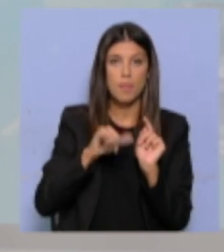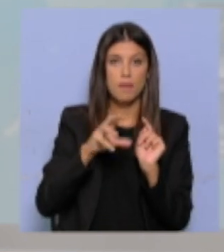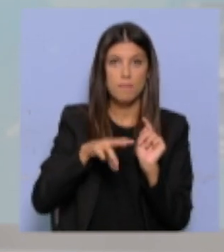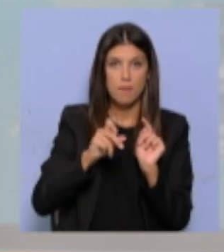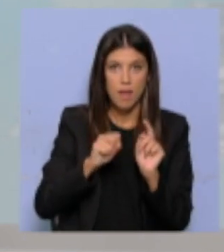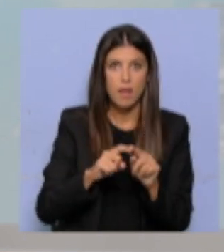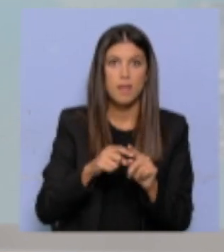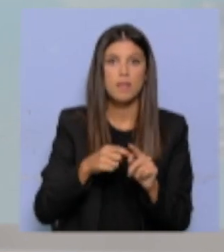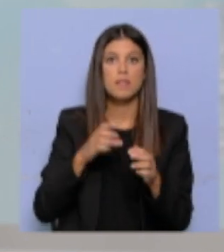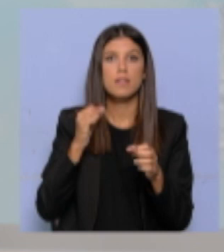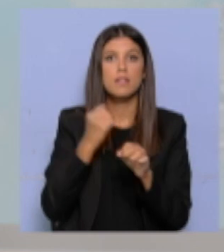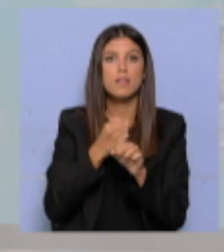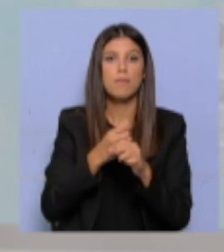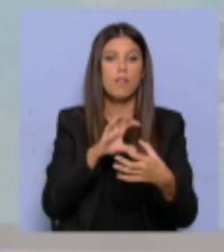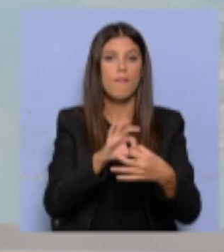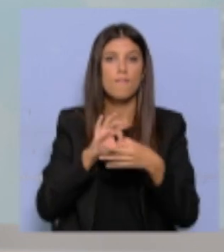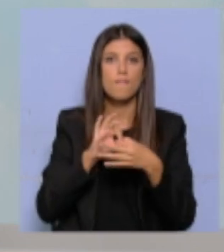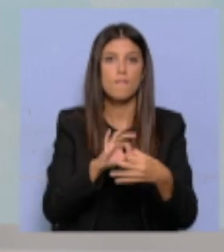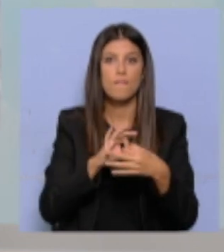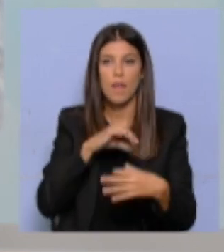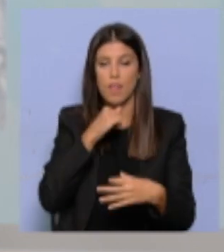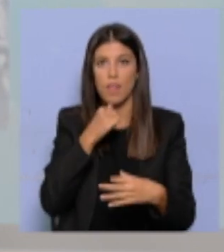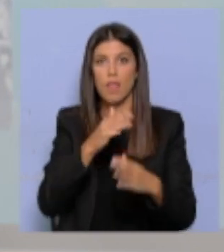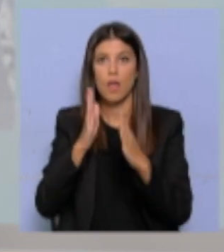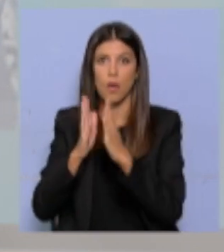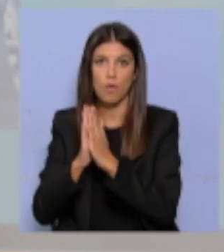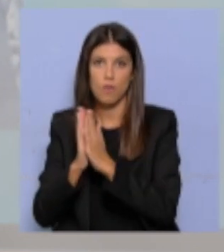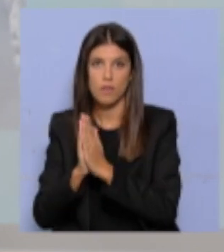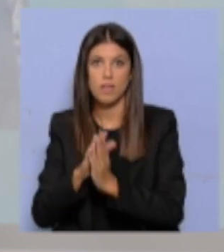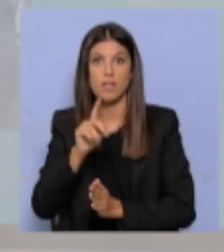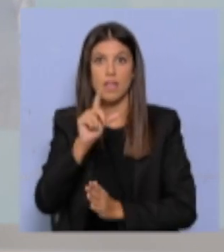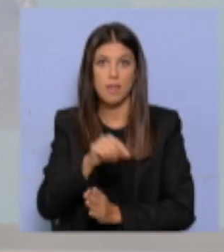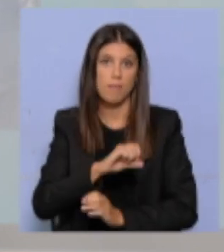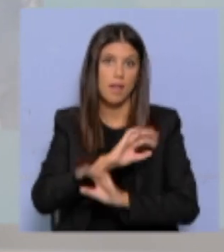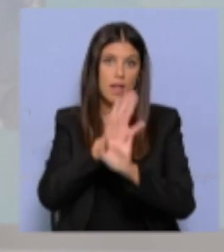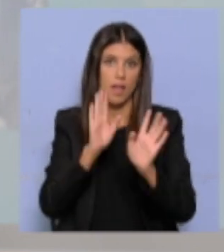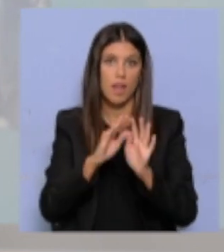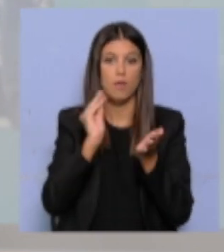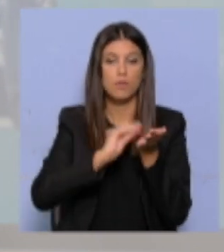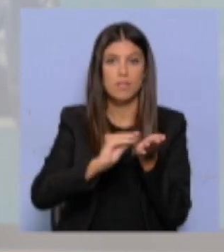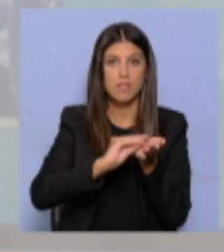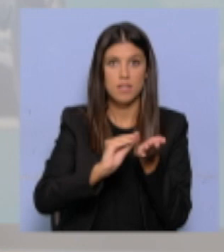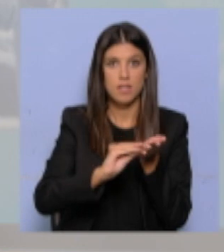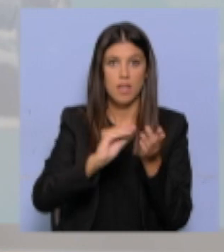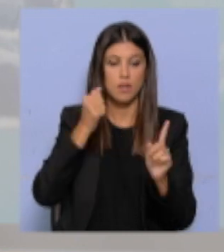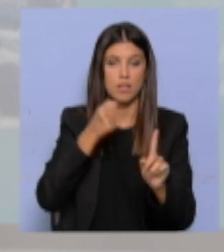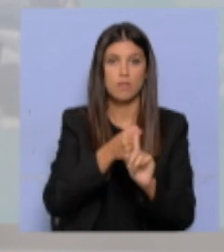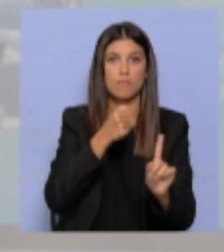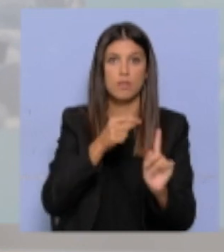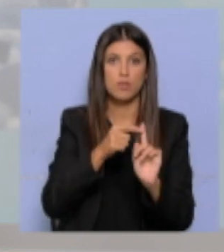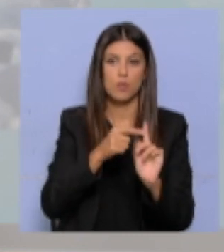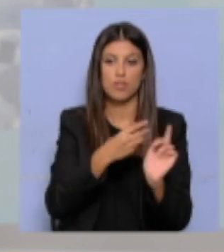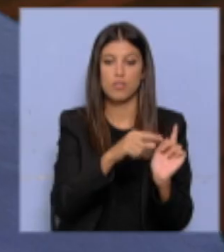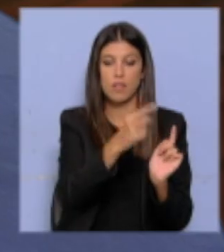sempre em relação e em comunhão com a diocese e, naturalmente, com os secretariados das missões das